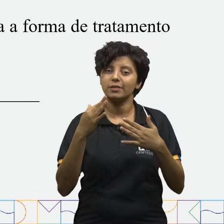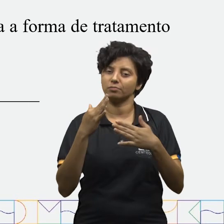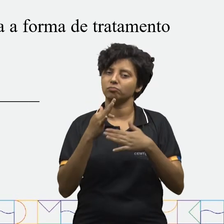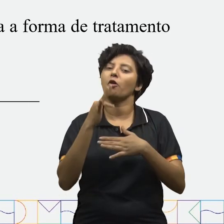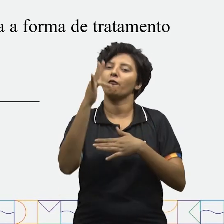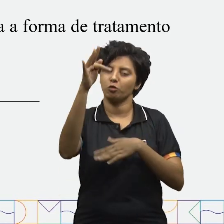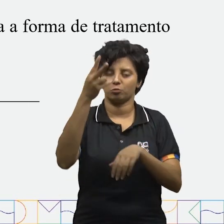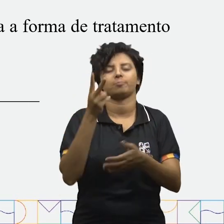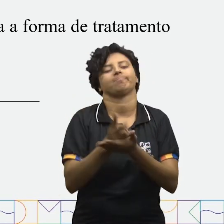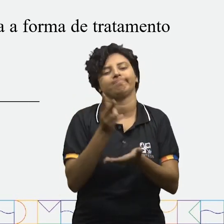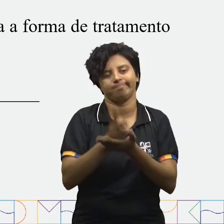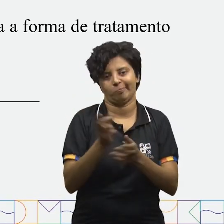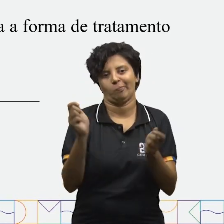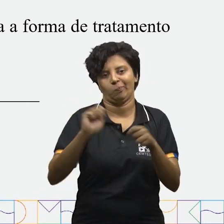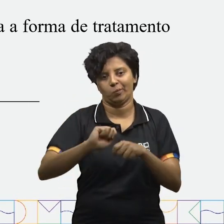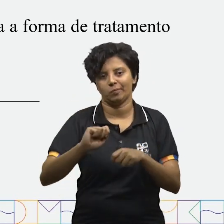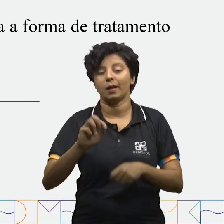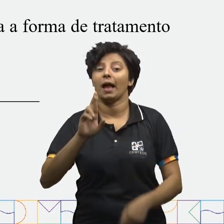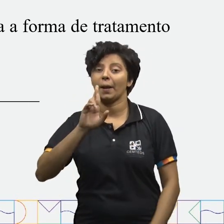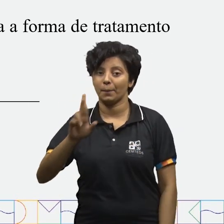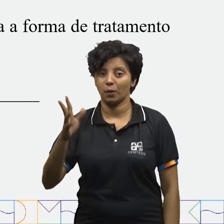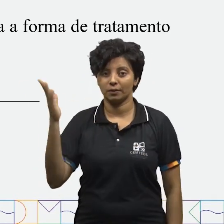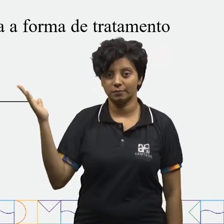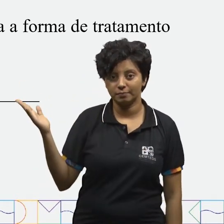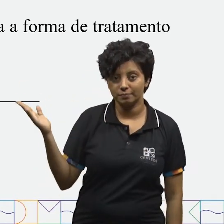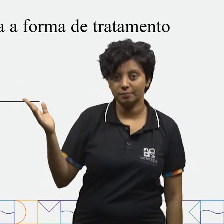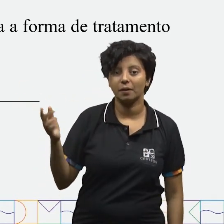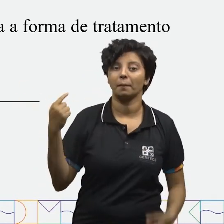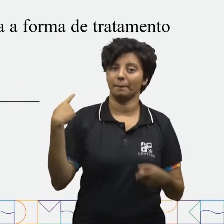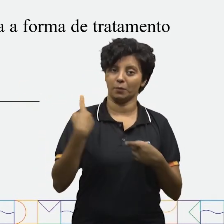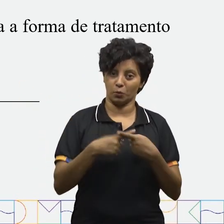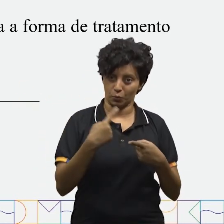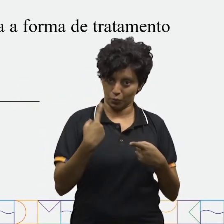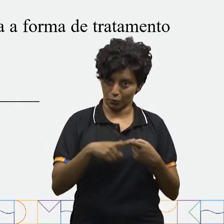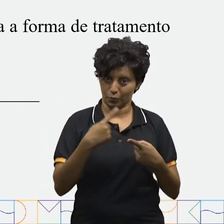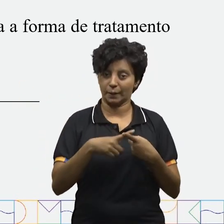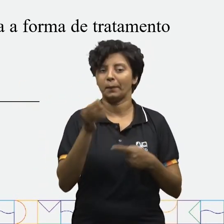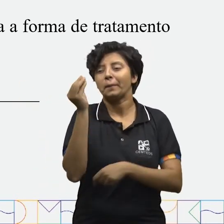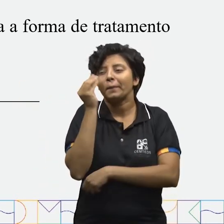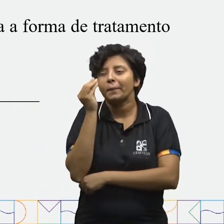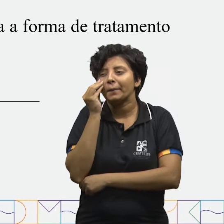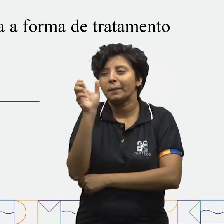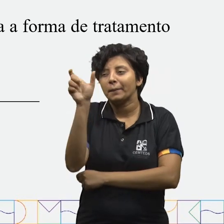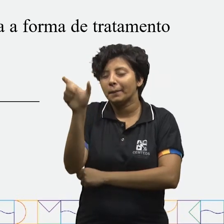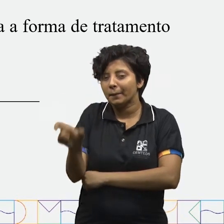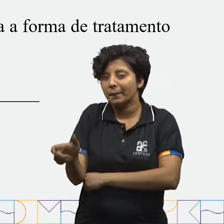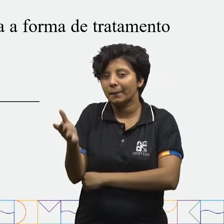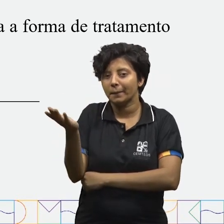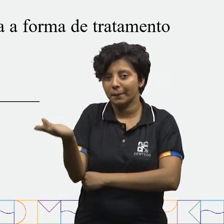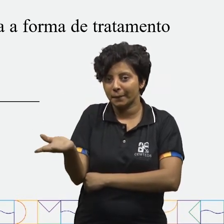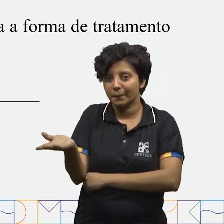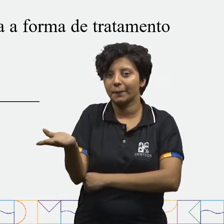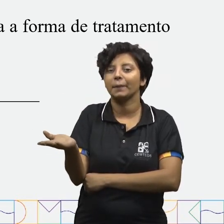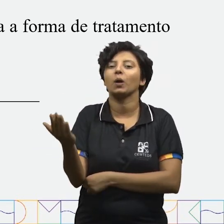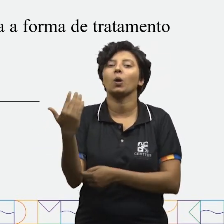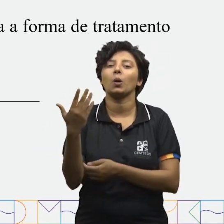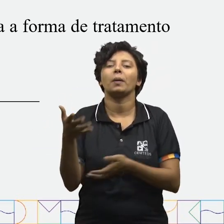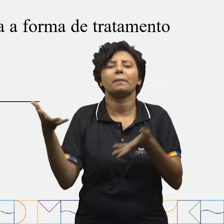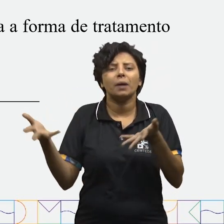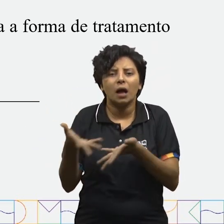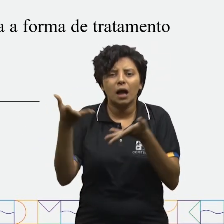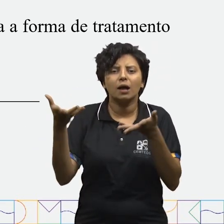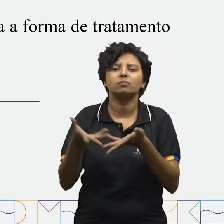conversa possa continuar. Portanto, a resposta correta é porque, com a escuta atenta ao